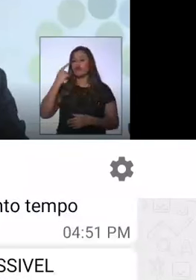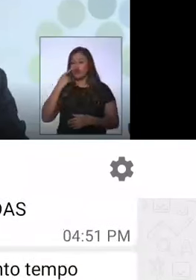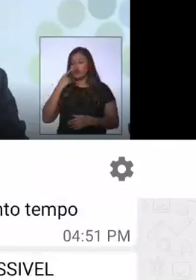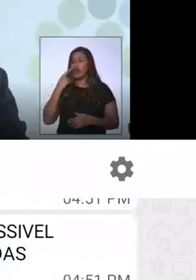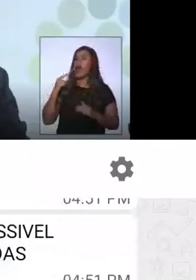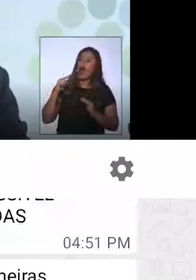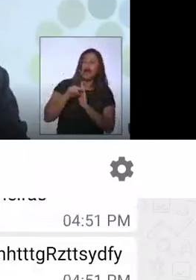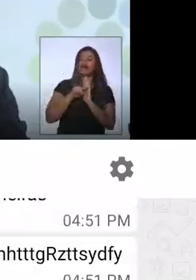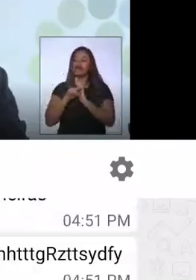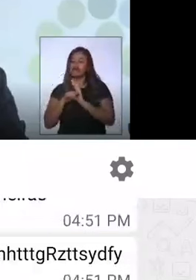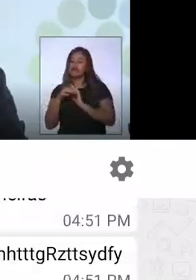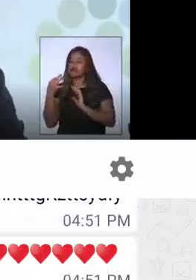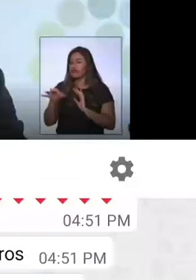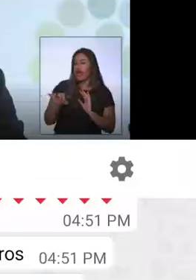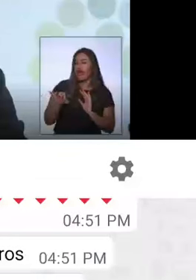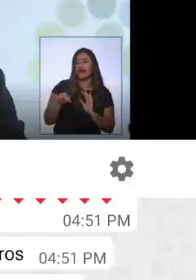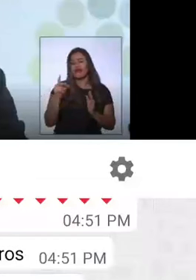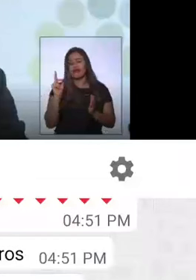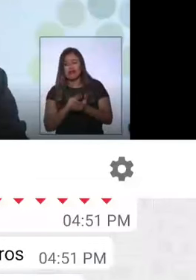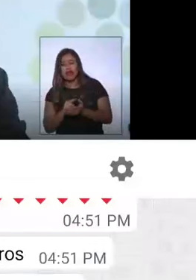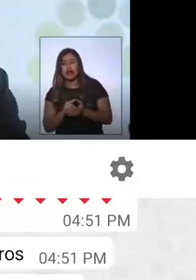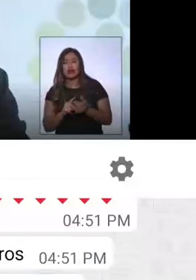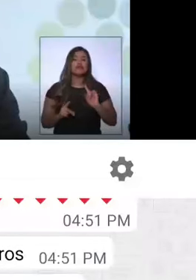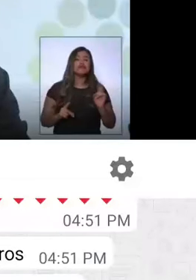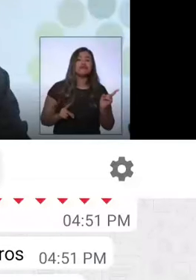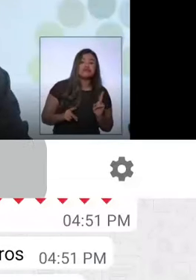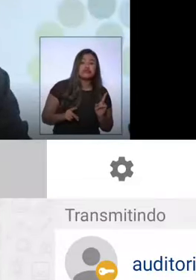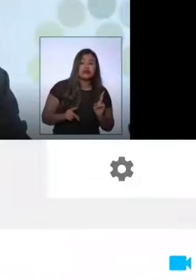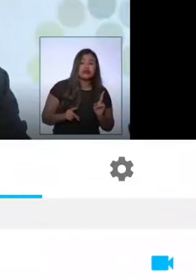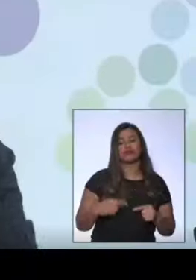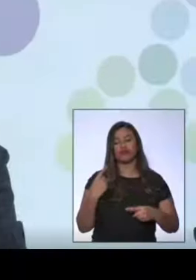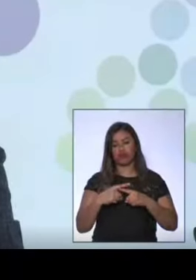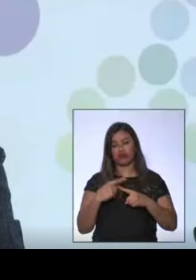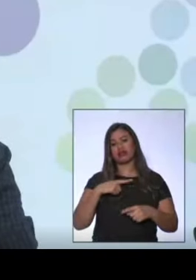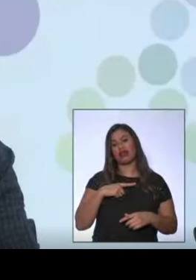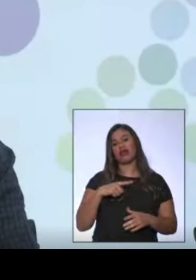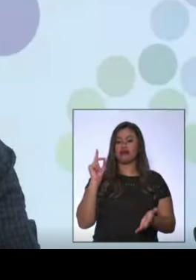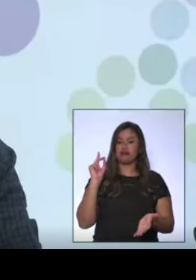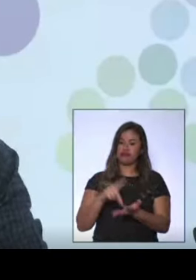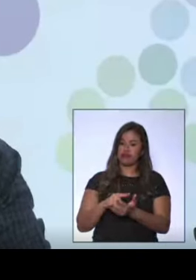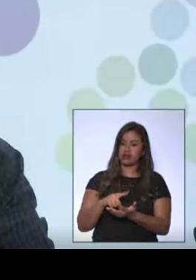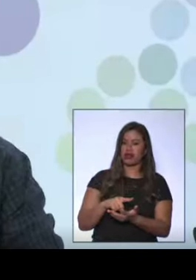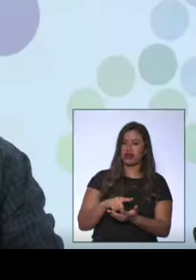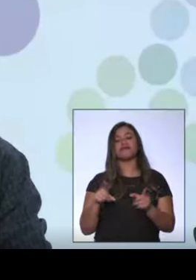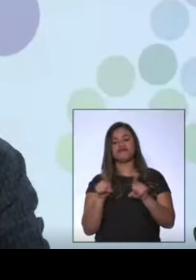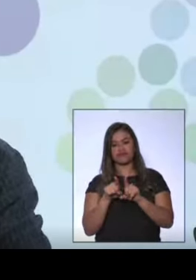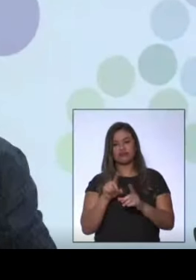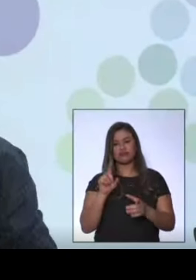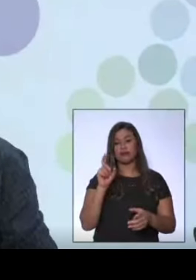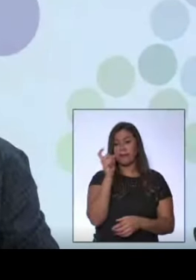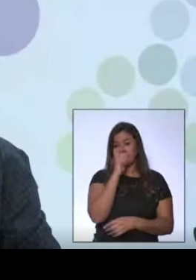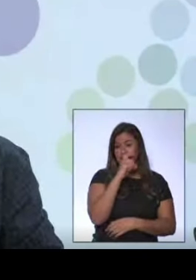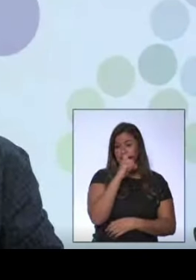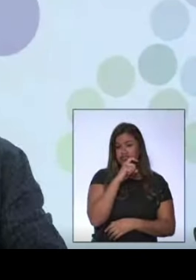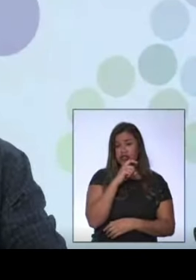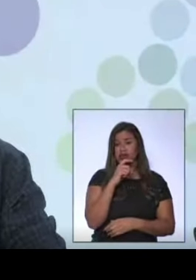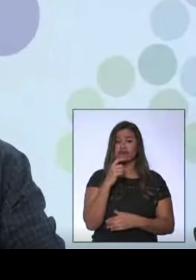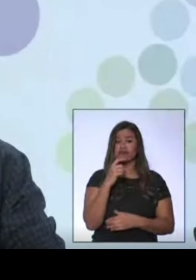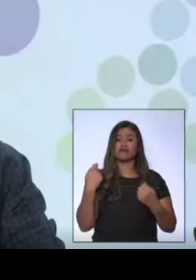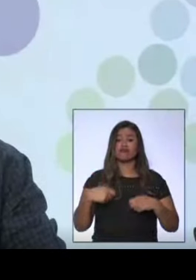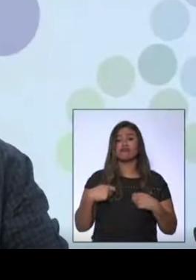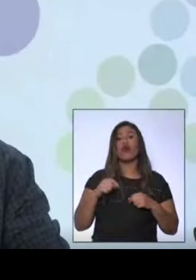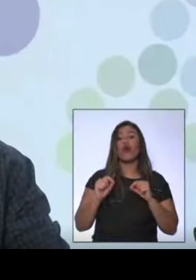né? Porque, na realidade, existe a verdade e existe a mentira. E para que você consiga diferenciá-lo,